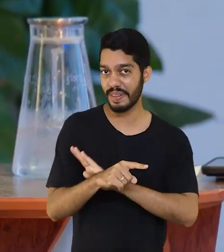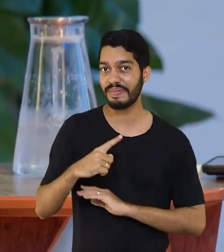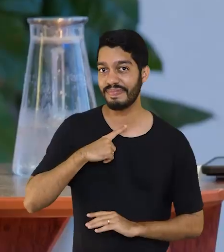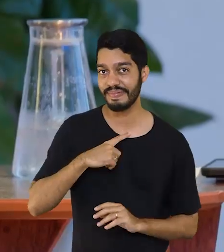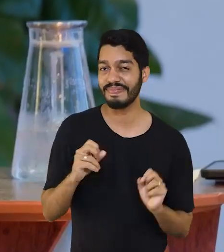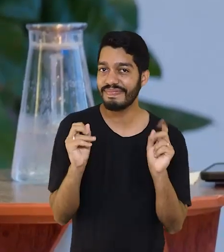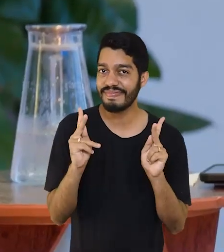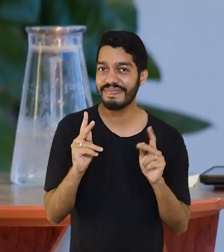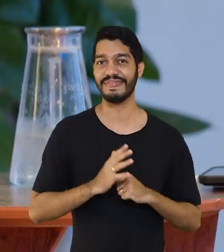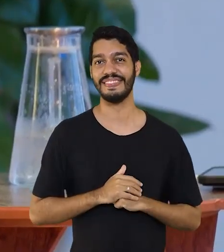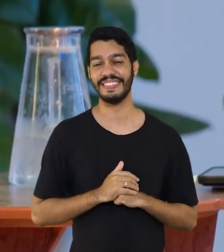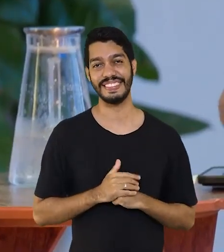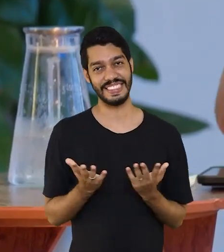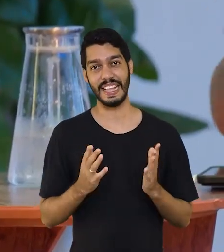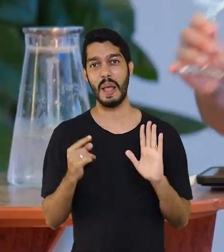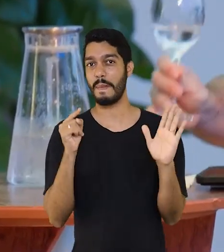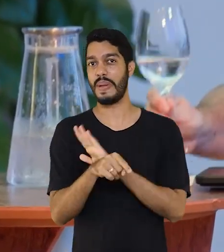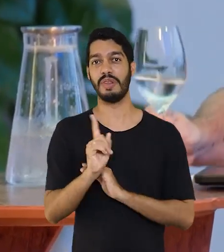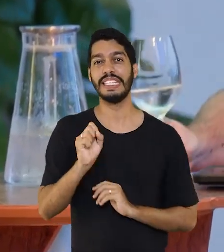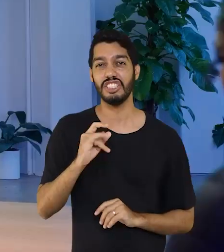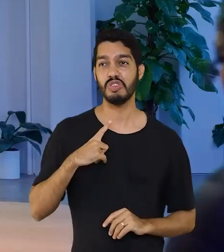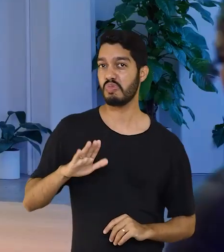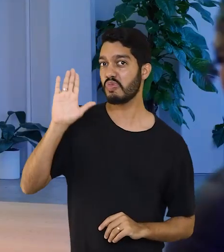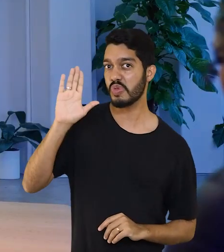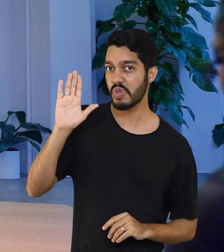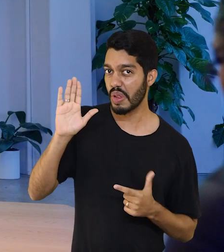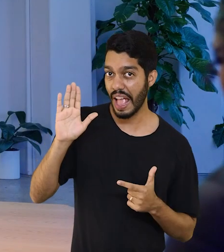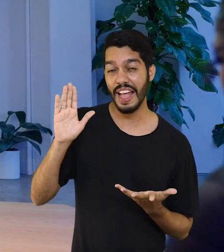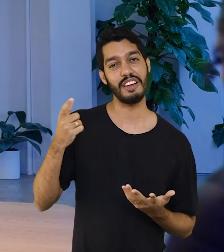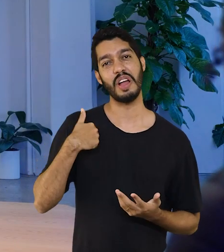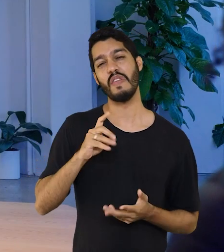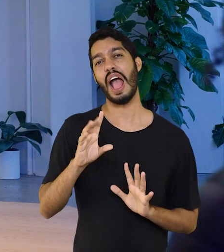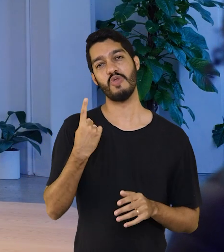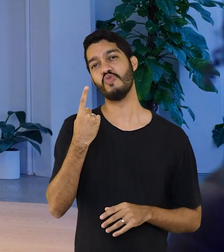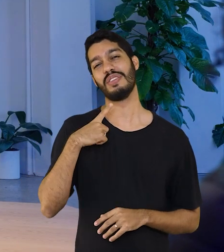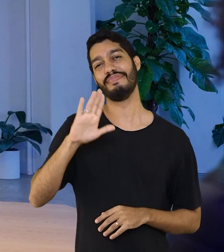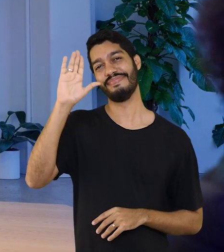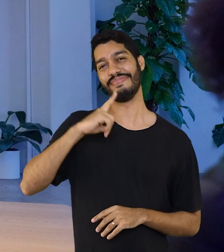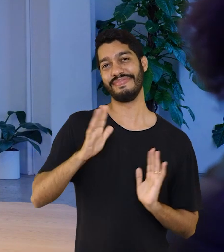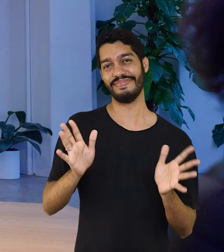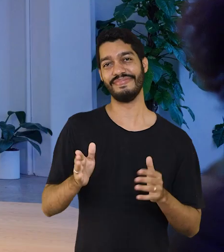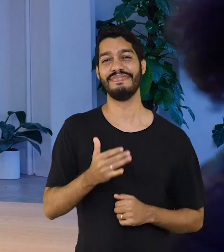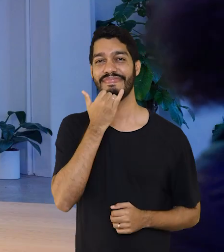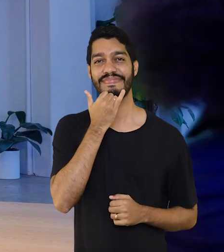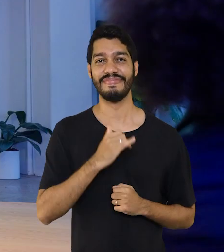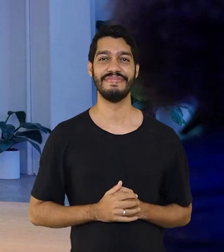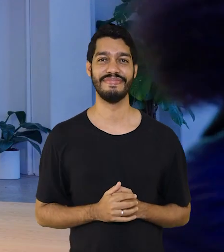mais perguntas. Então, assim, não precisa levantar a mão se vocês não quiserem. Já tem uma, né? Não vou poder mais